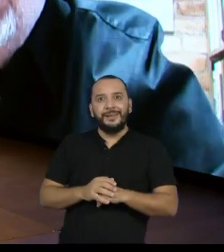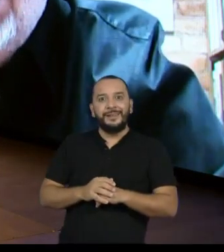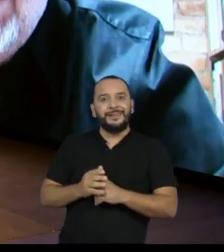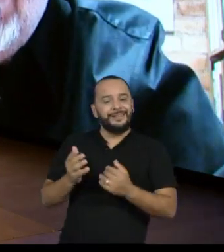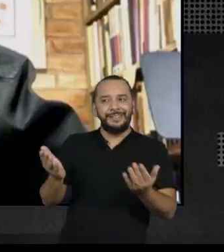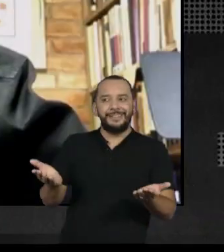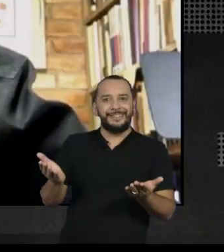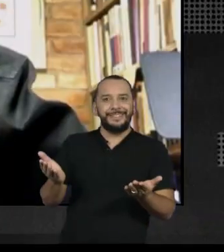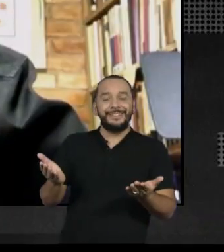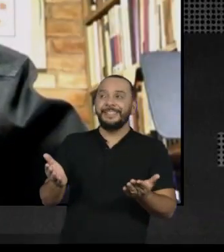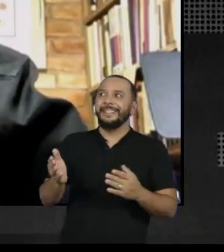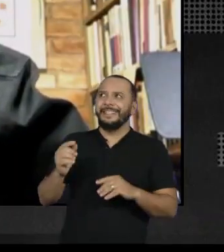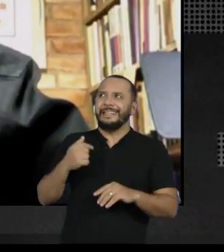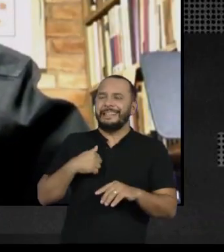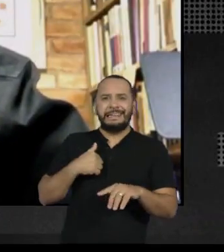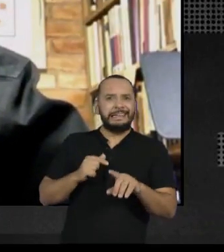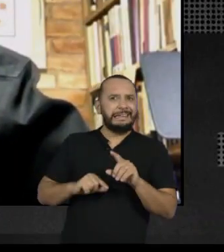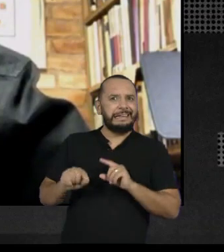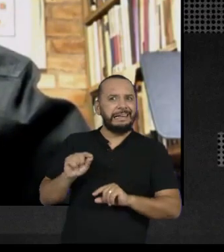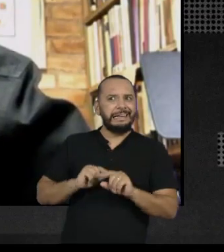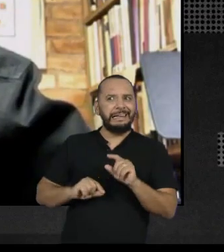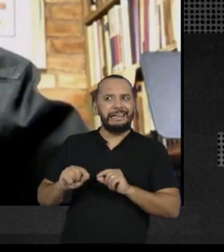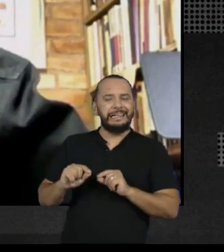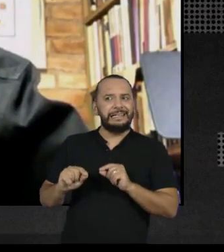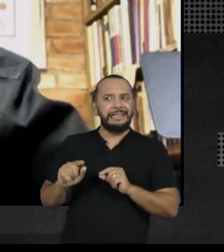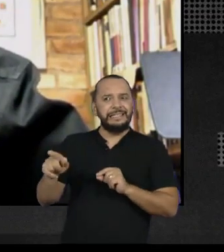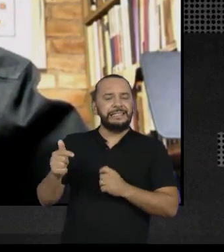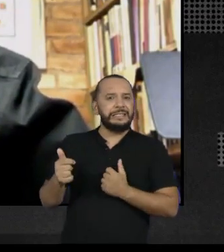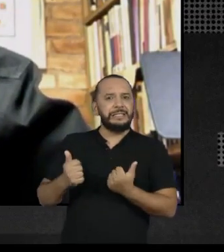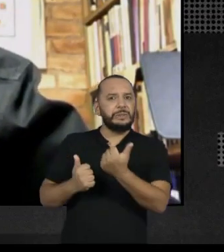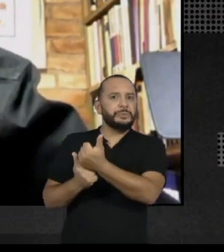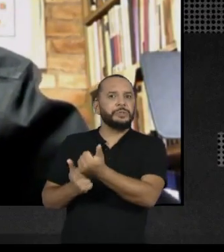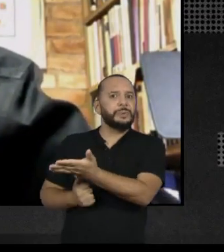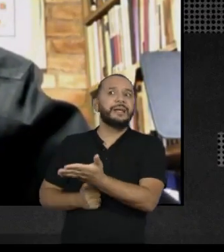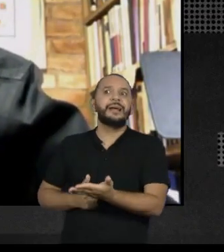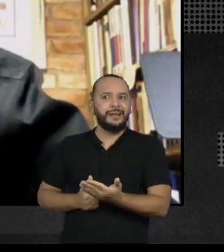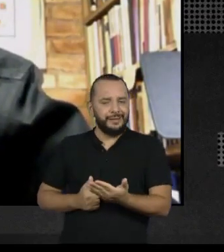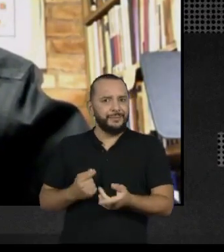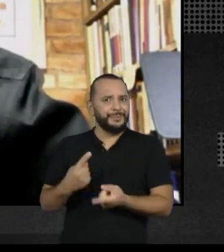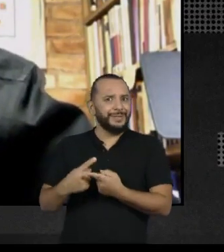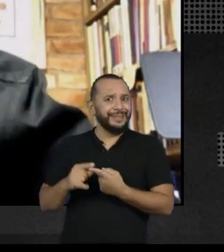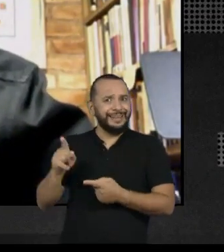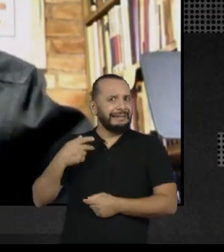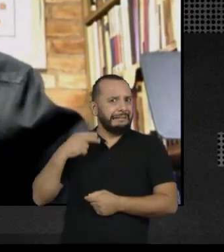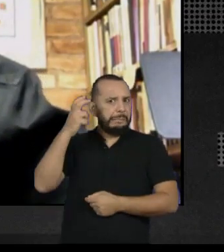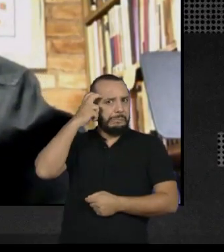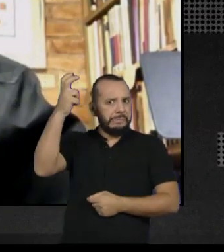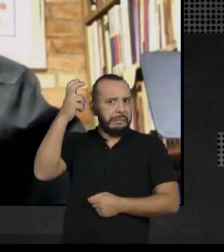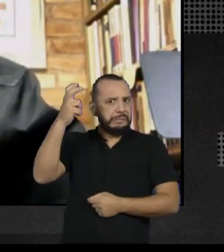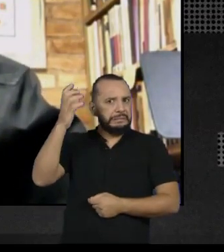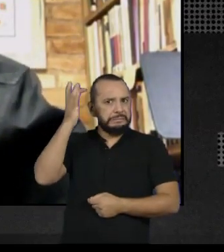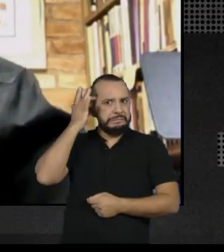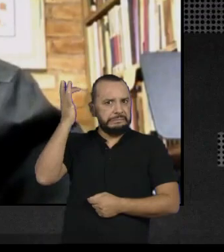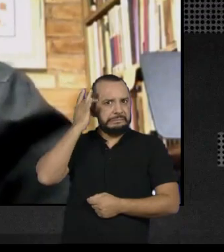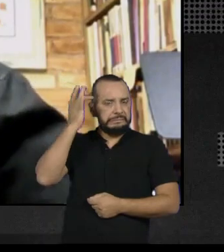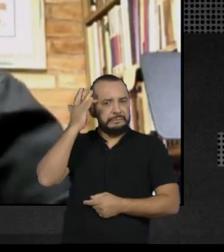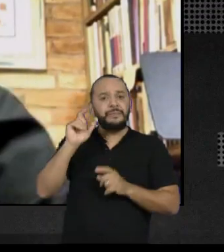tudo. E é uma delícia de trabalhar, é um artista, né? É um artista do teatro brasileiro.